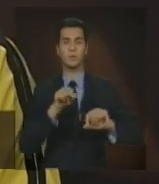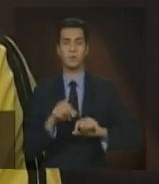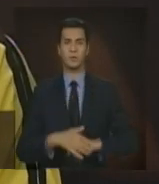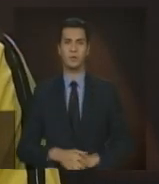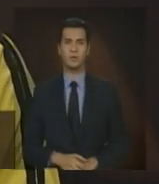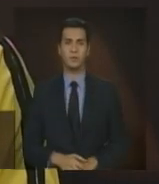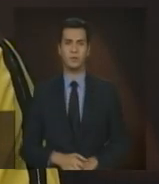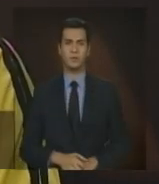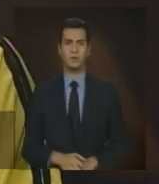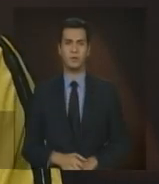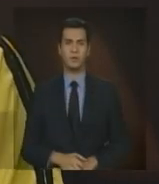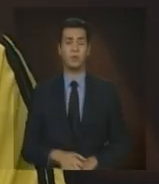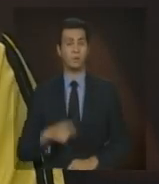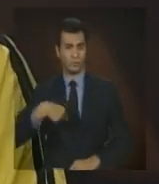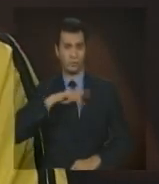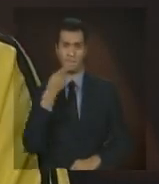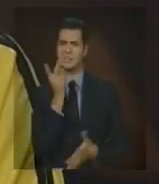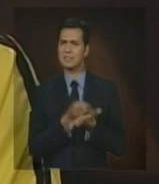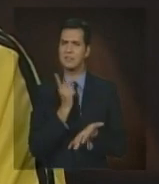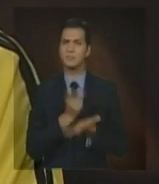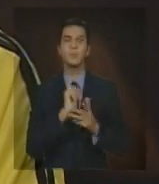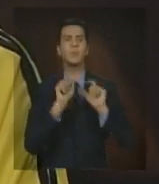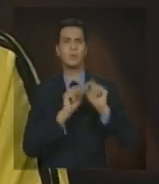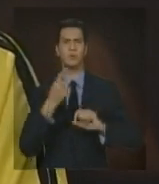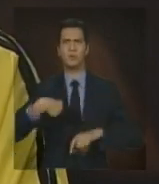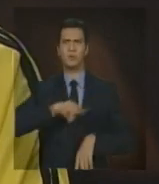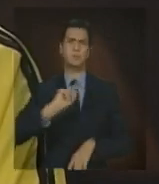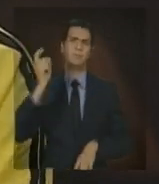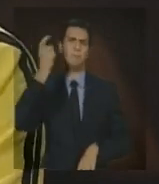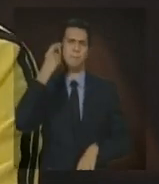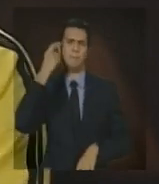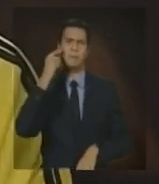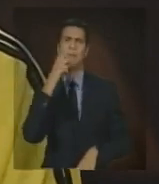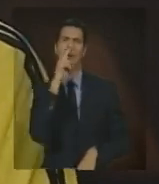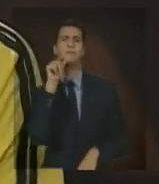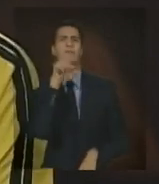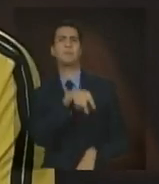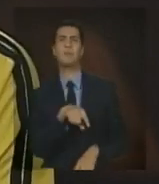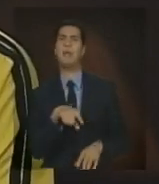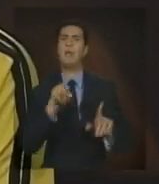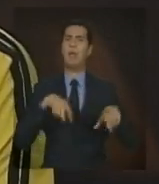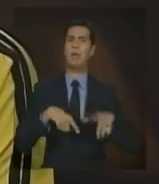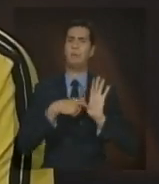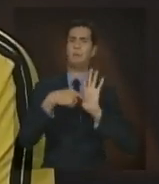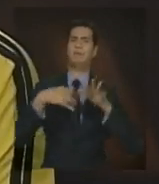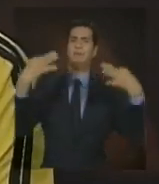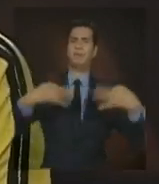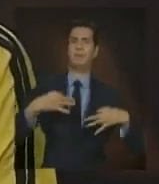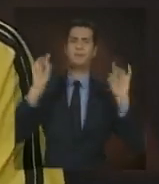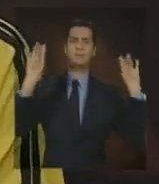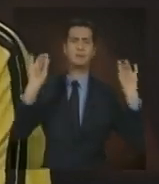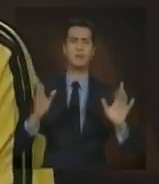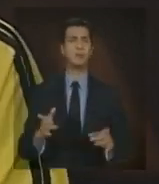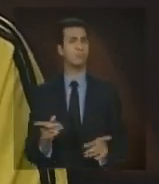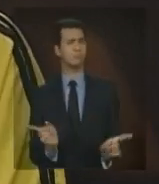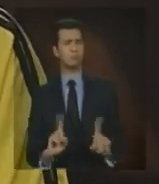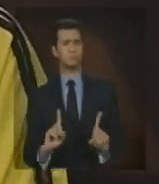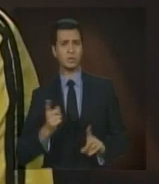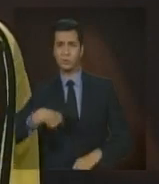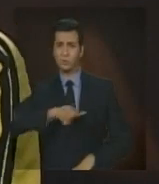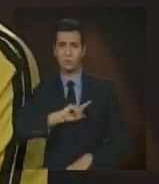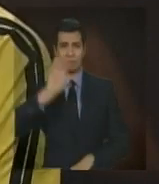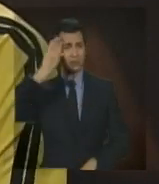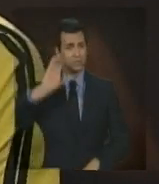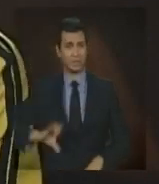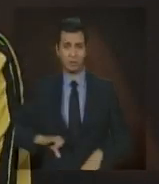verdade, a gente não quer ser ligado o tempo todo, você é um exemplo, você é um exemplo daquilo. A gente faz como todo cidadão consegue